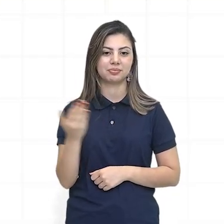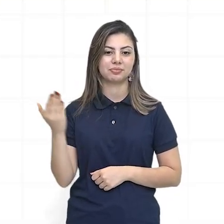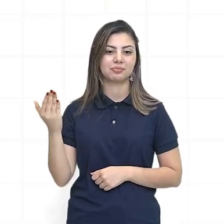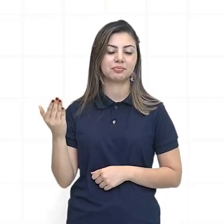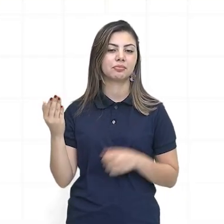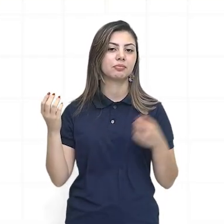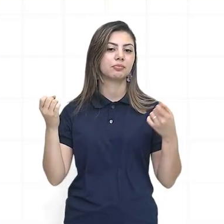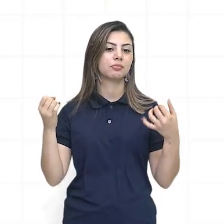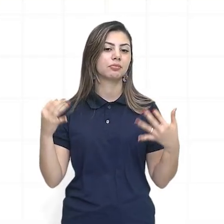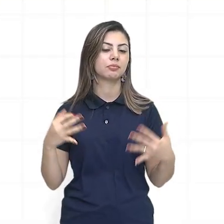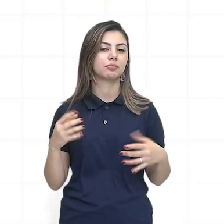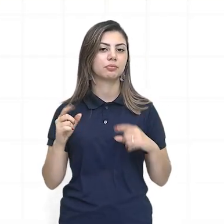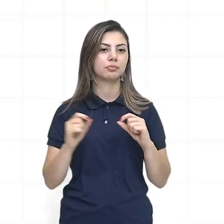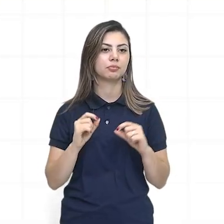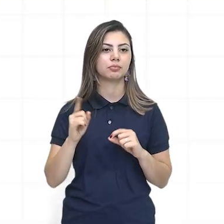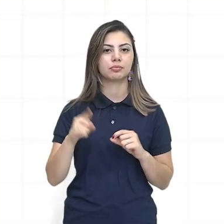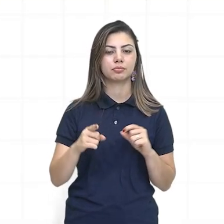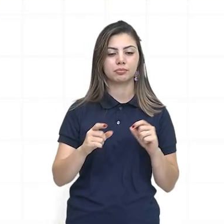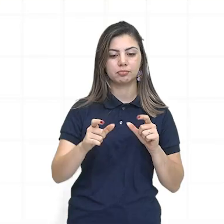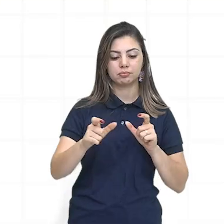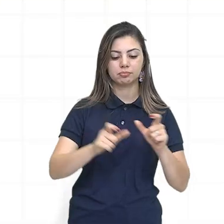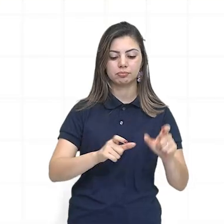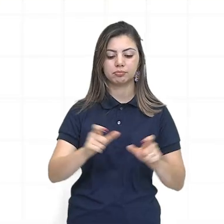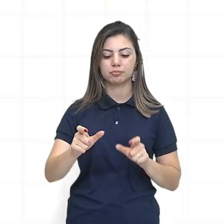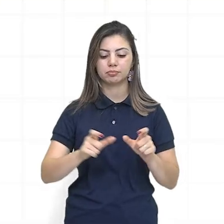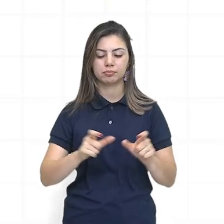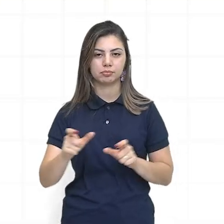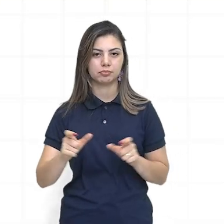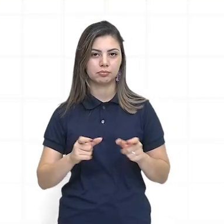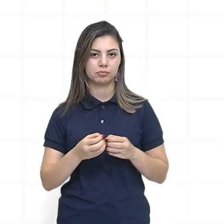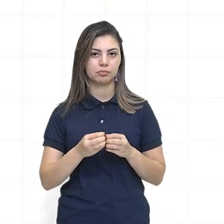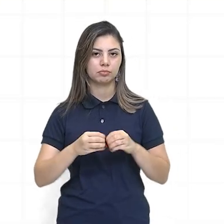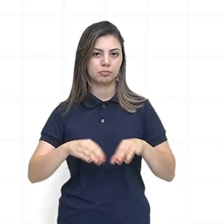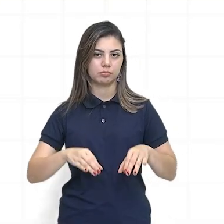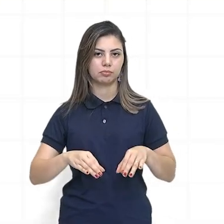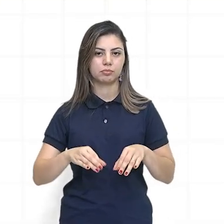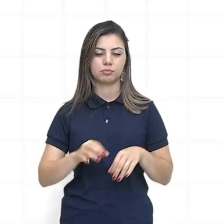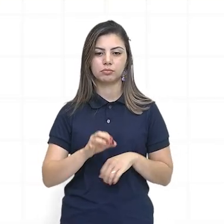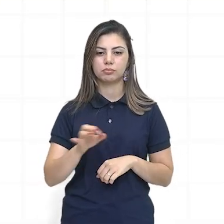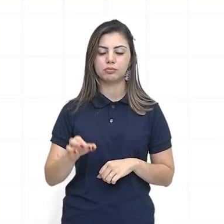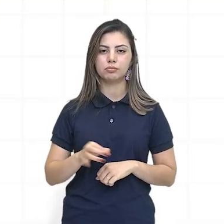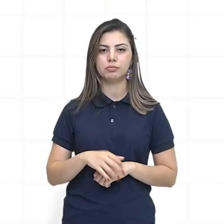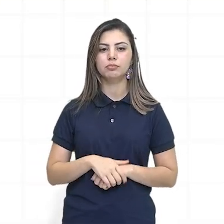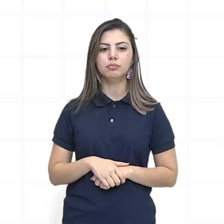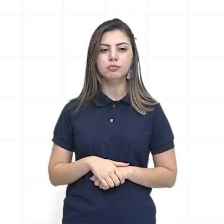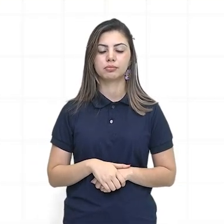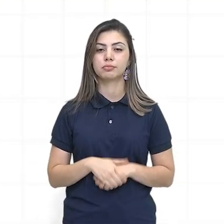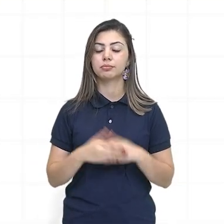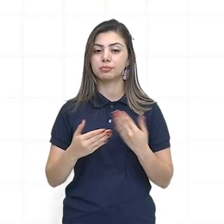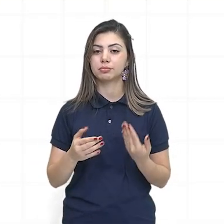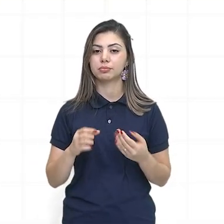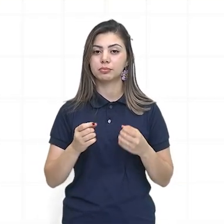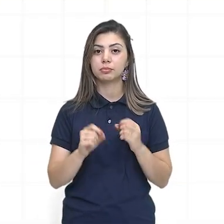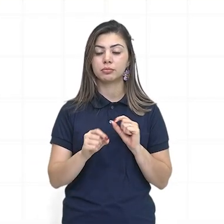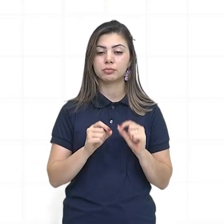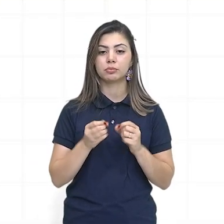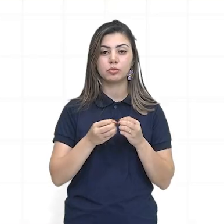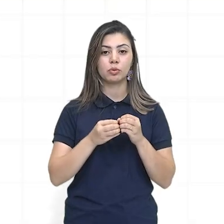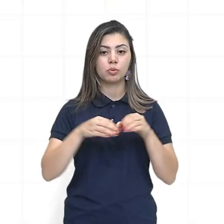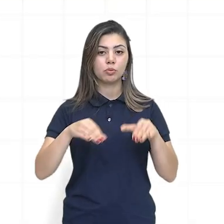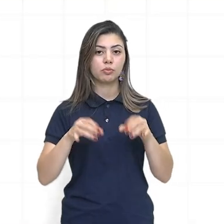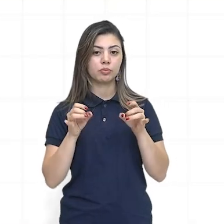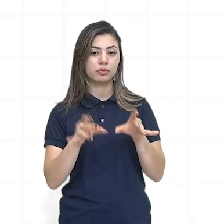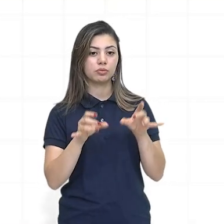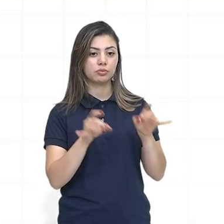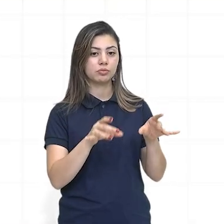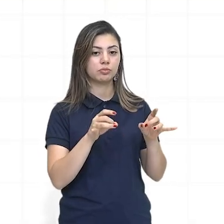que fala aqui sobre produção de ovos, né? E diz o seguinte: a venda de ovos